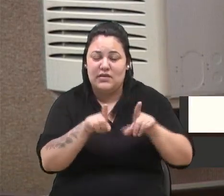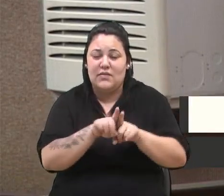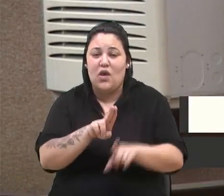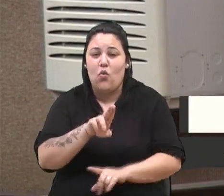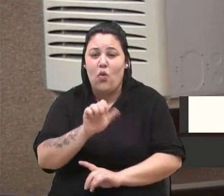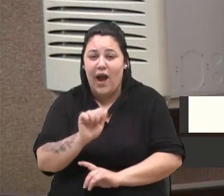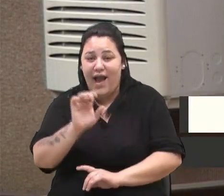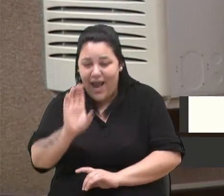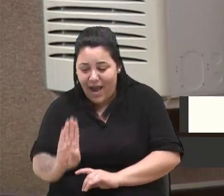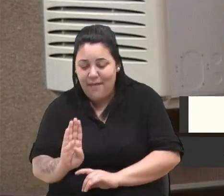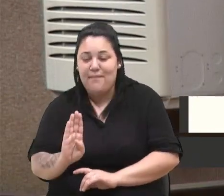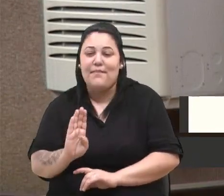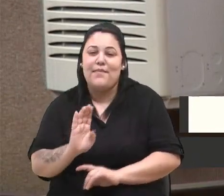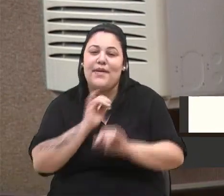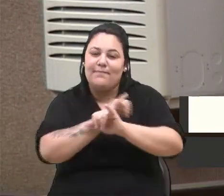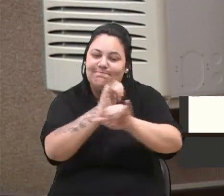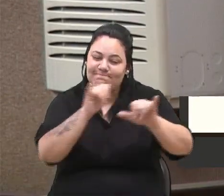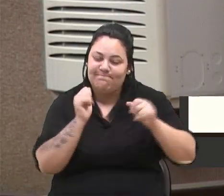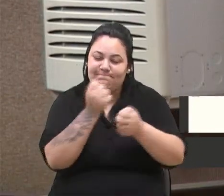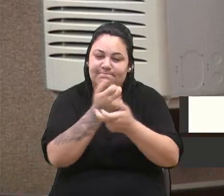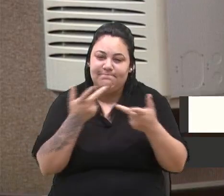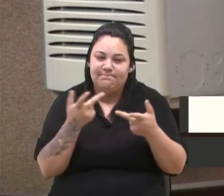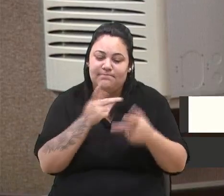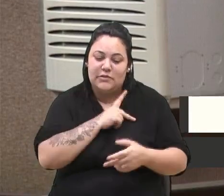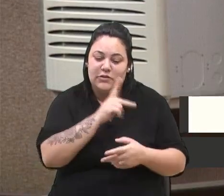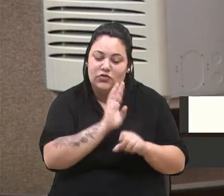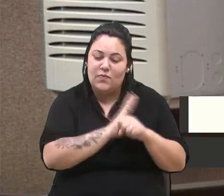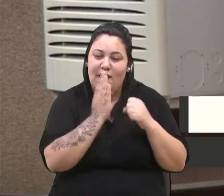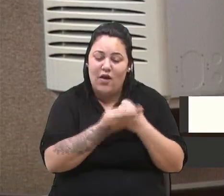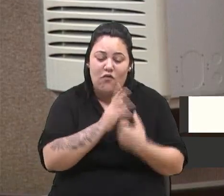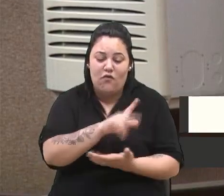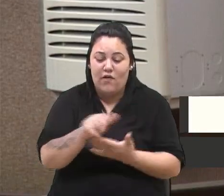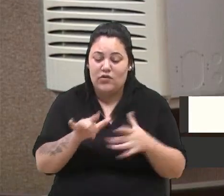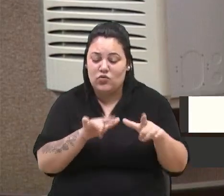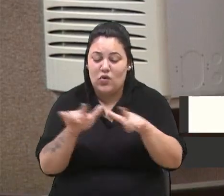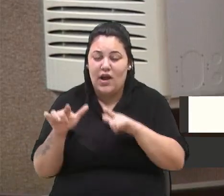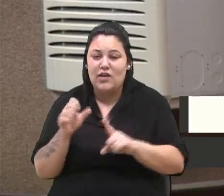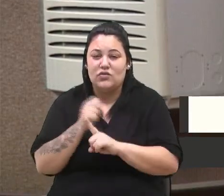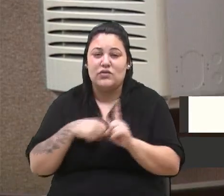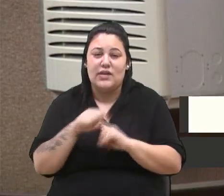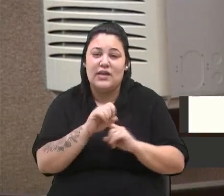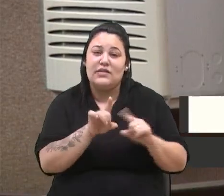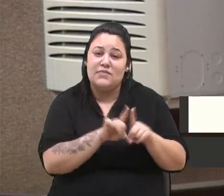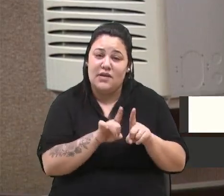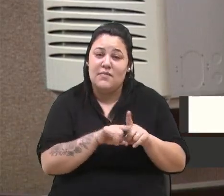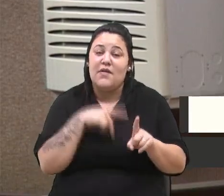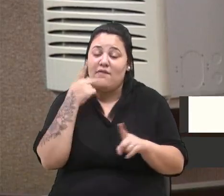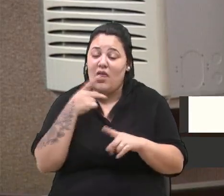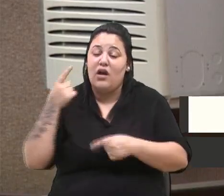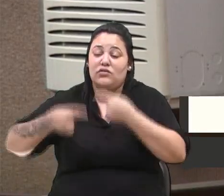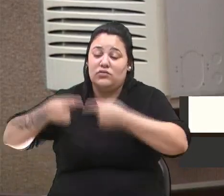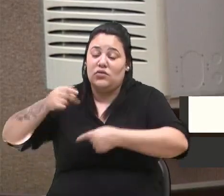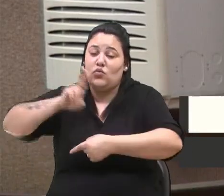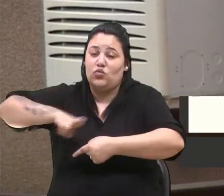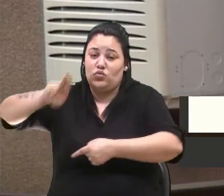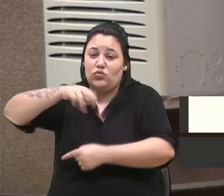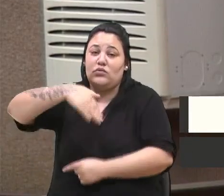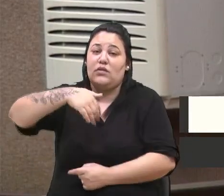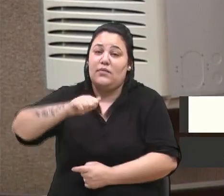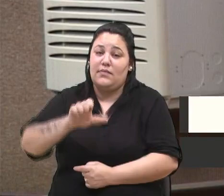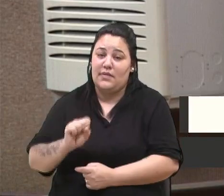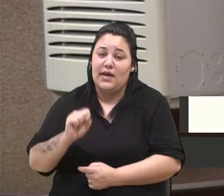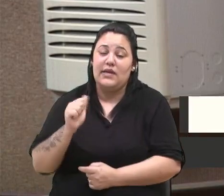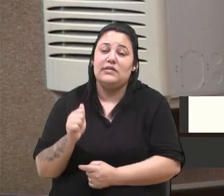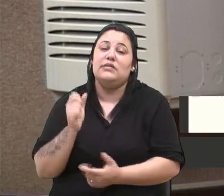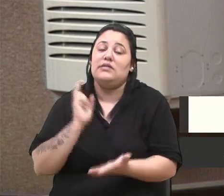também esta matéria, os presidentes de bairro, diversas entidades sociais, para a questão da ocupação. E essa sempre foi a nossa